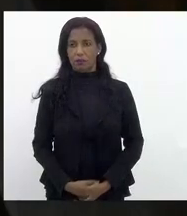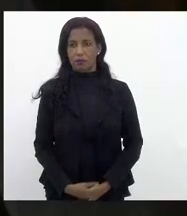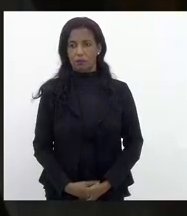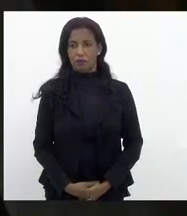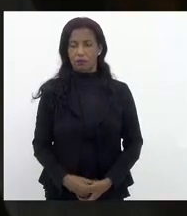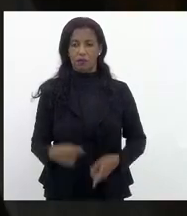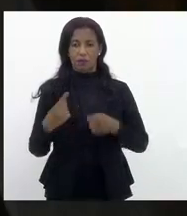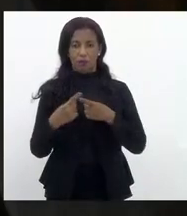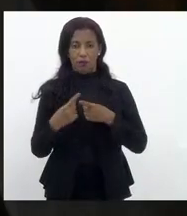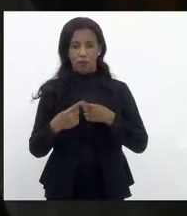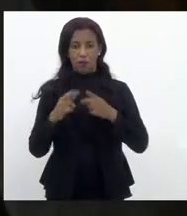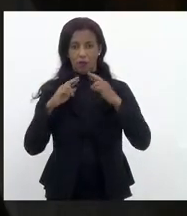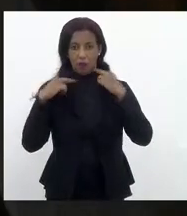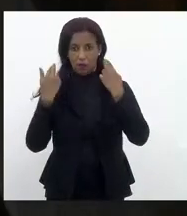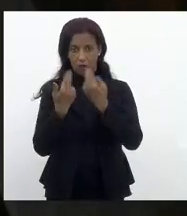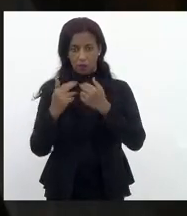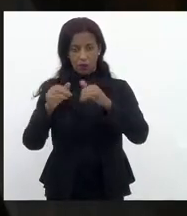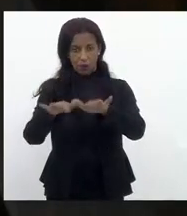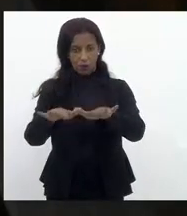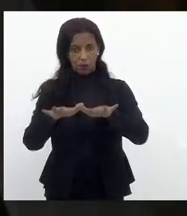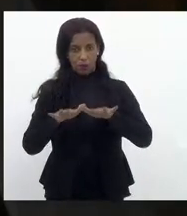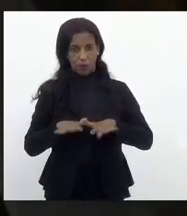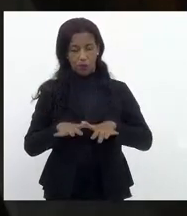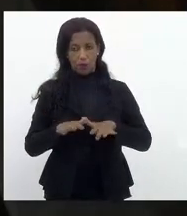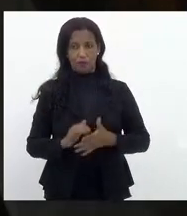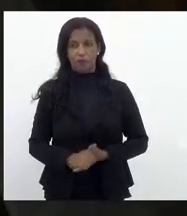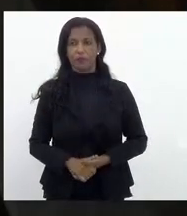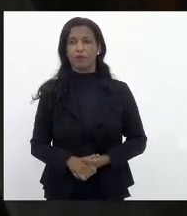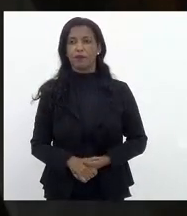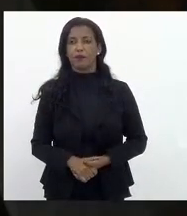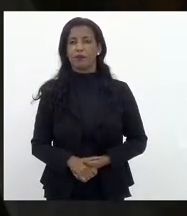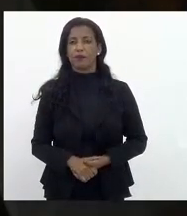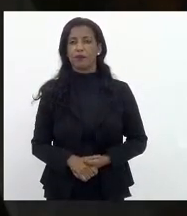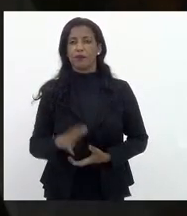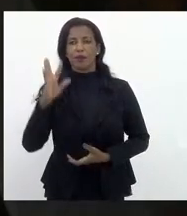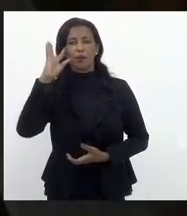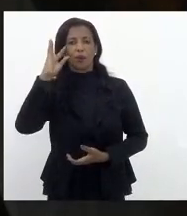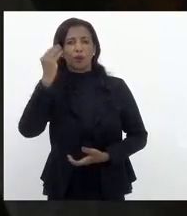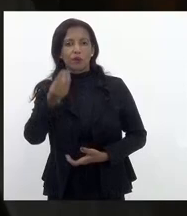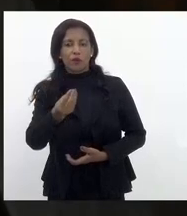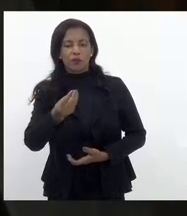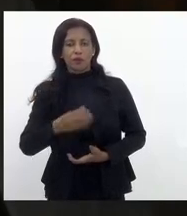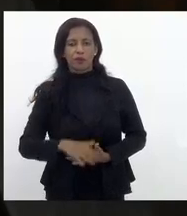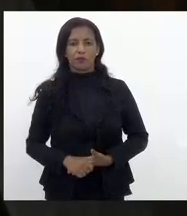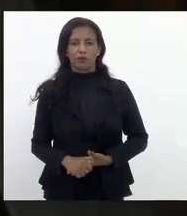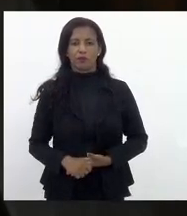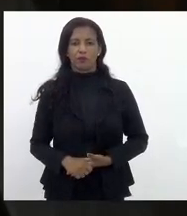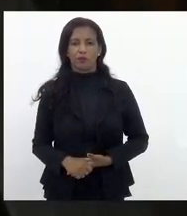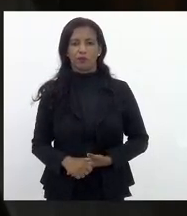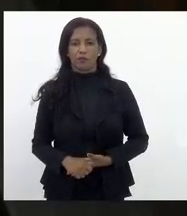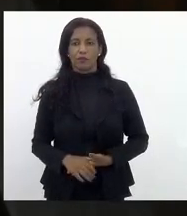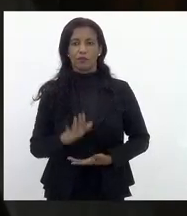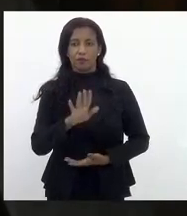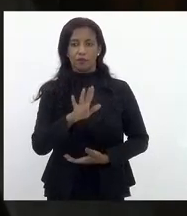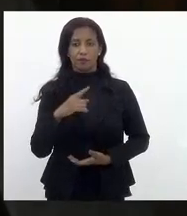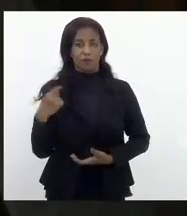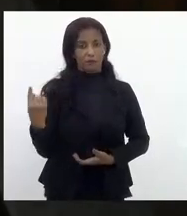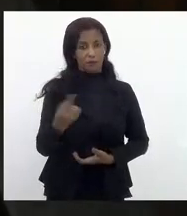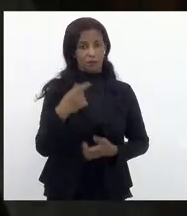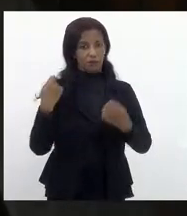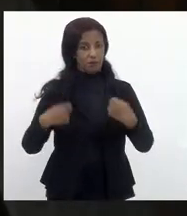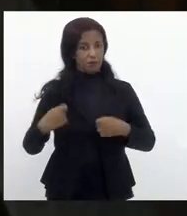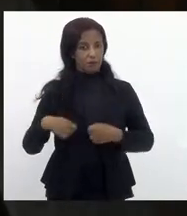porque audiência pública não decide é mas a gente tem que